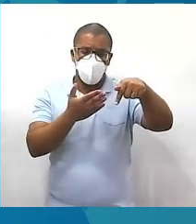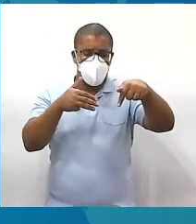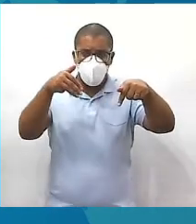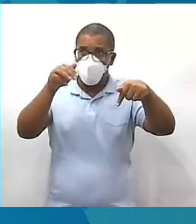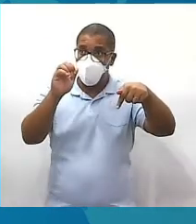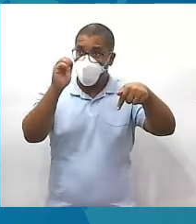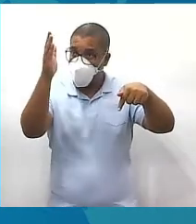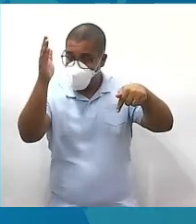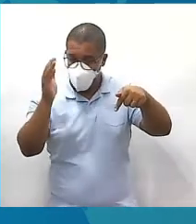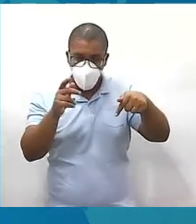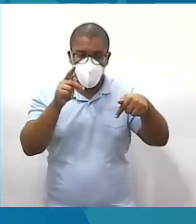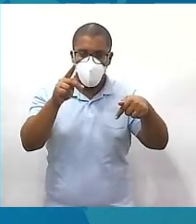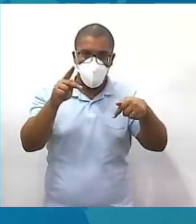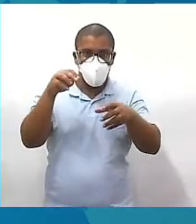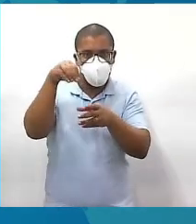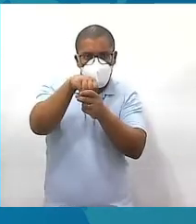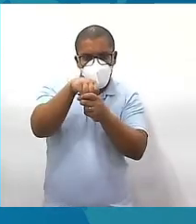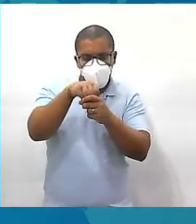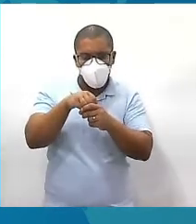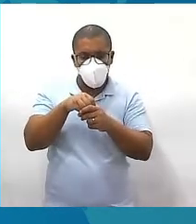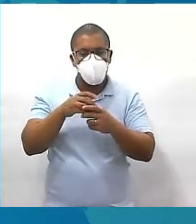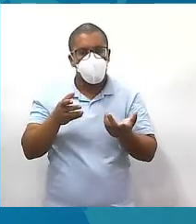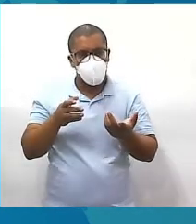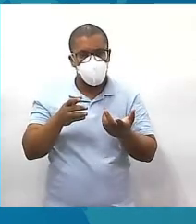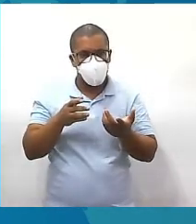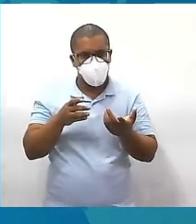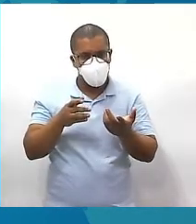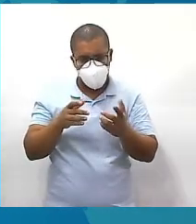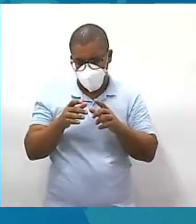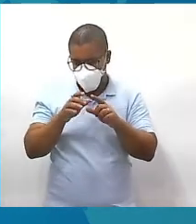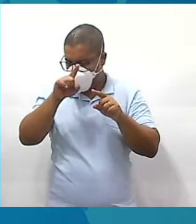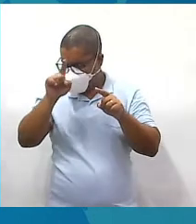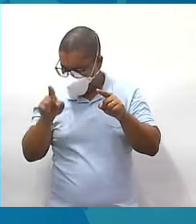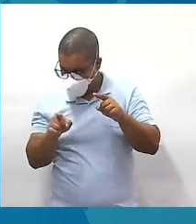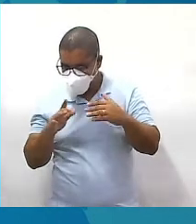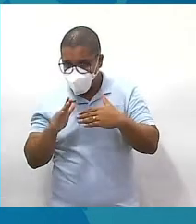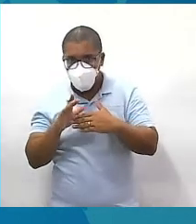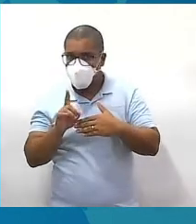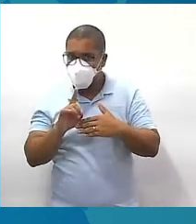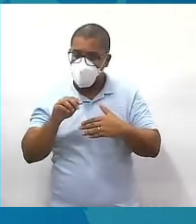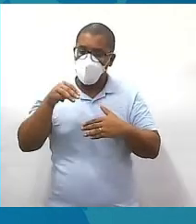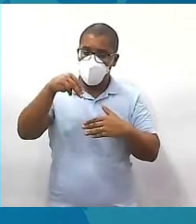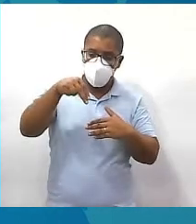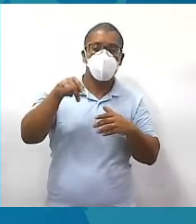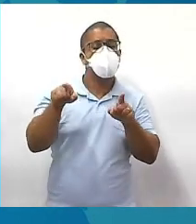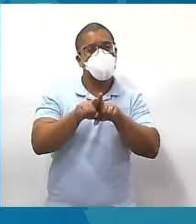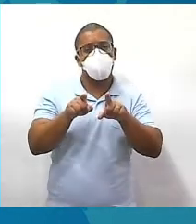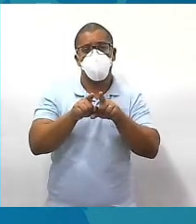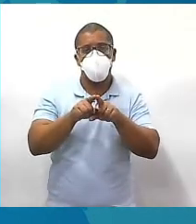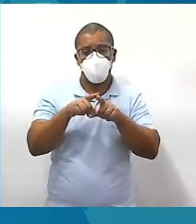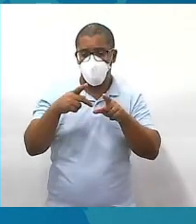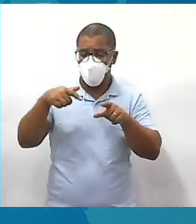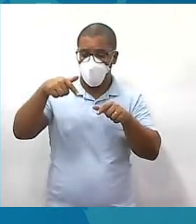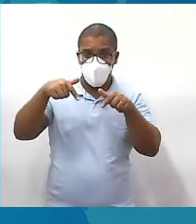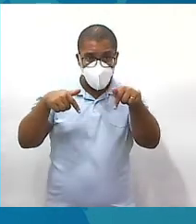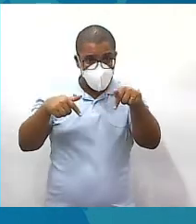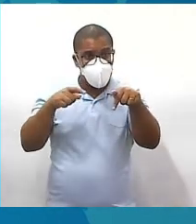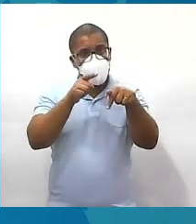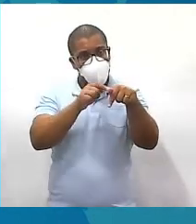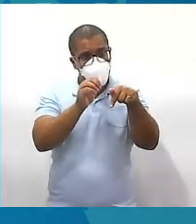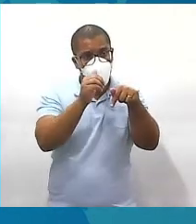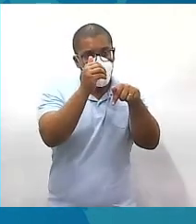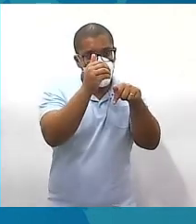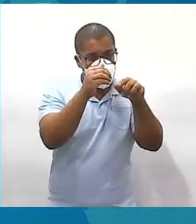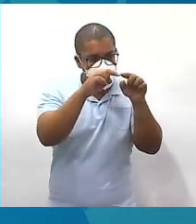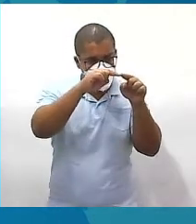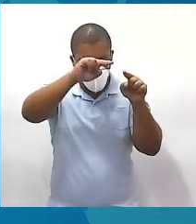fora, o P está interno, antes do limite, e o N também está antes do limite. Só pode ser a letra Q, que é o raio,